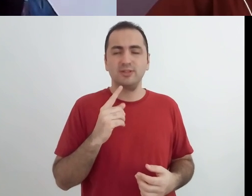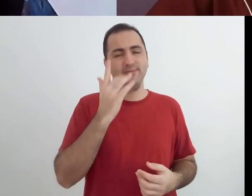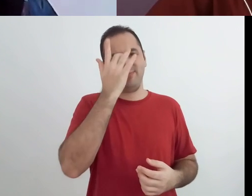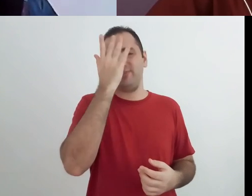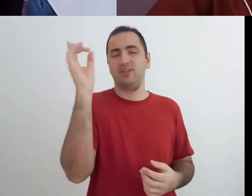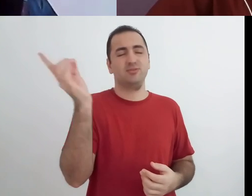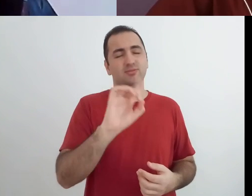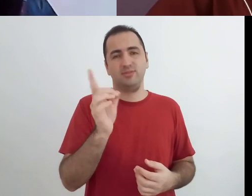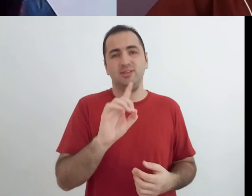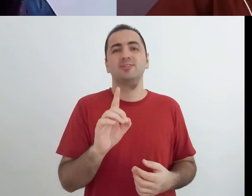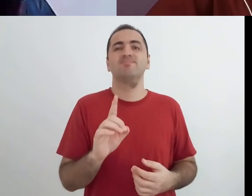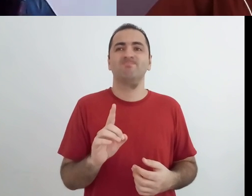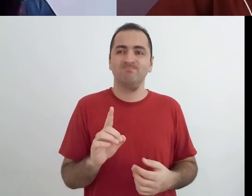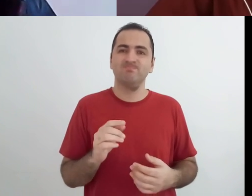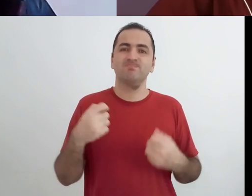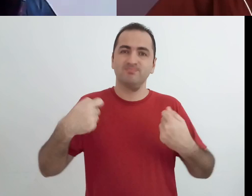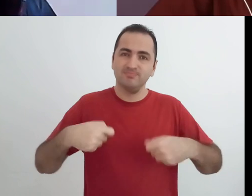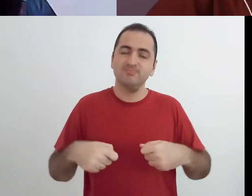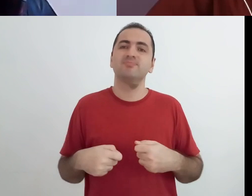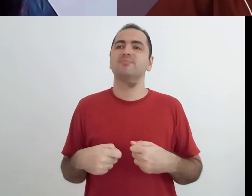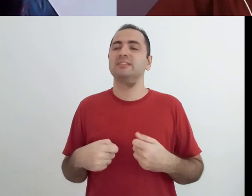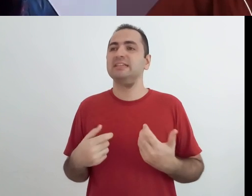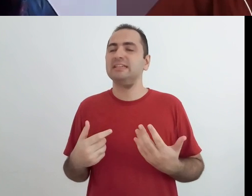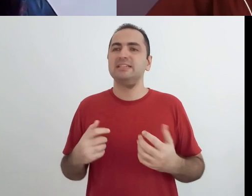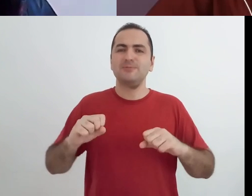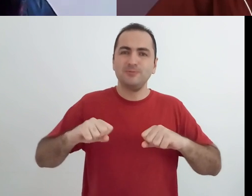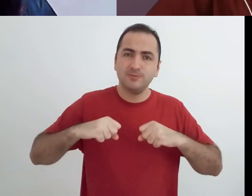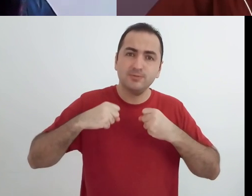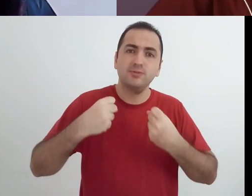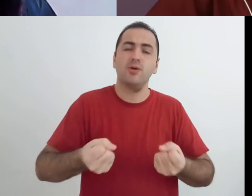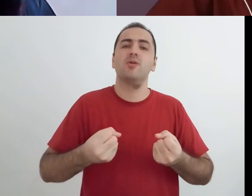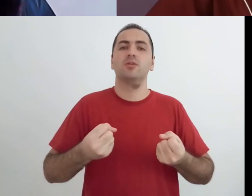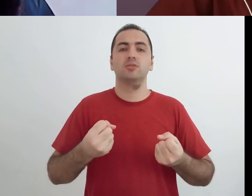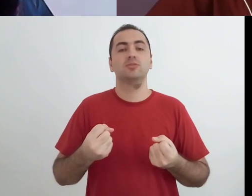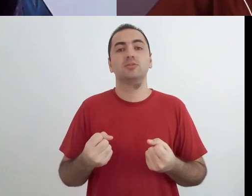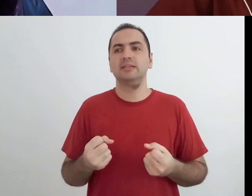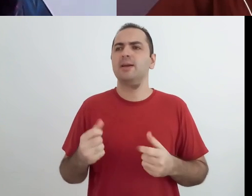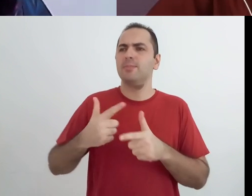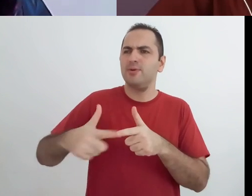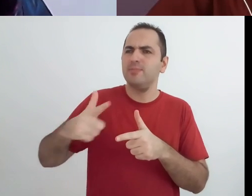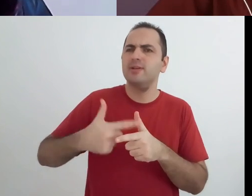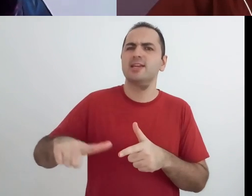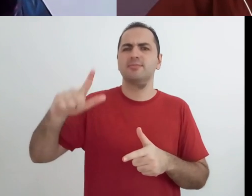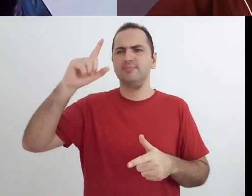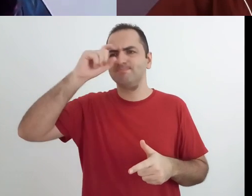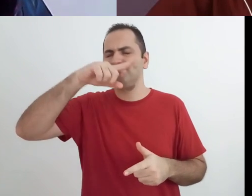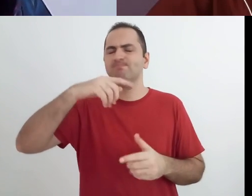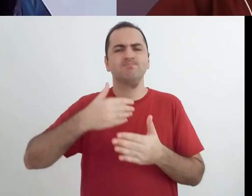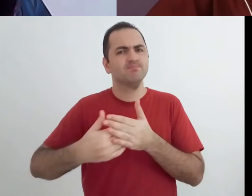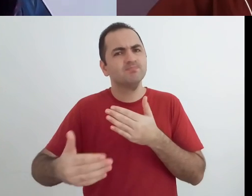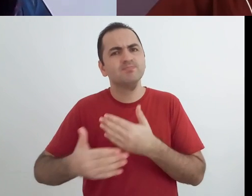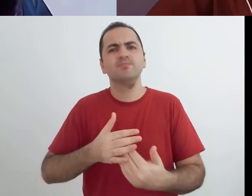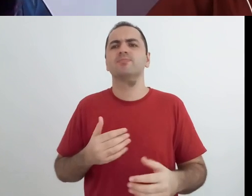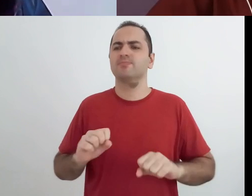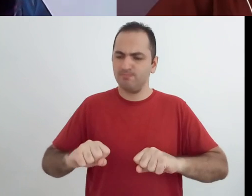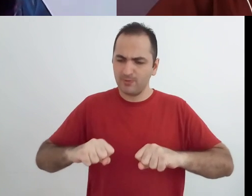fácil, vai enfrentar muitas coisas aí na vida. Mas se você se esforçar para dar essas coisas para o seu filho, para fazer